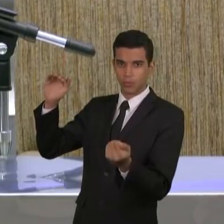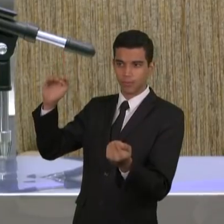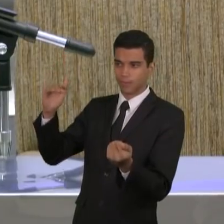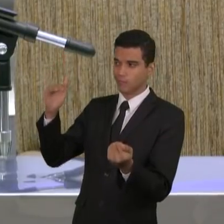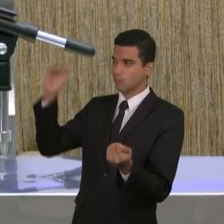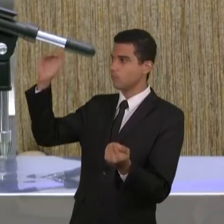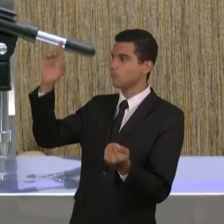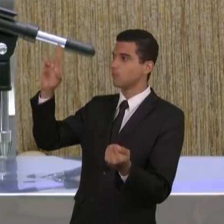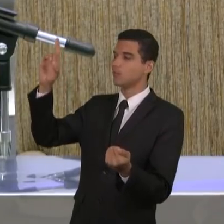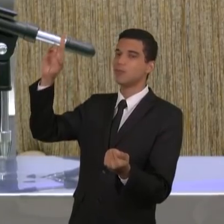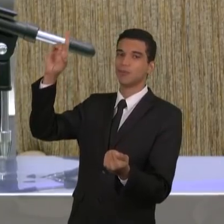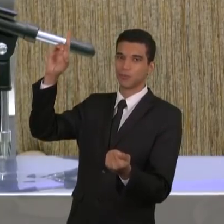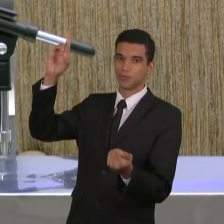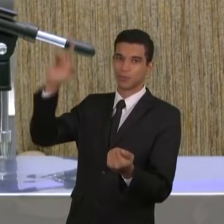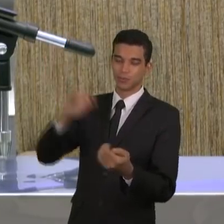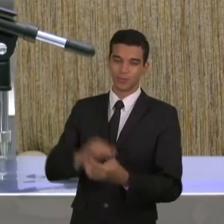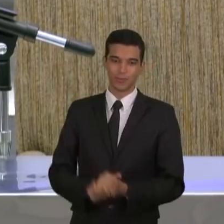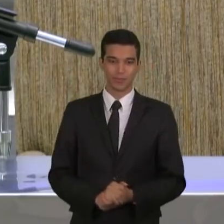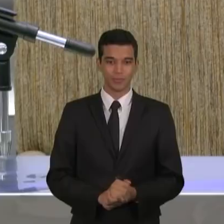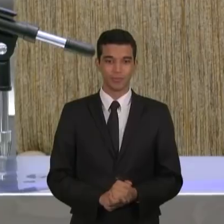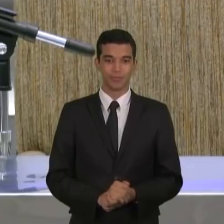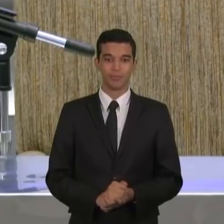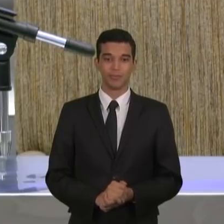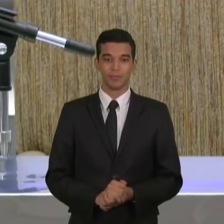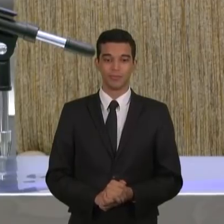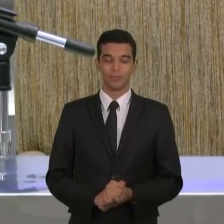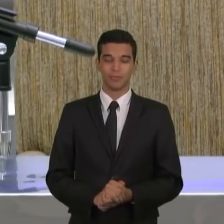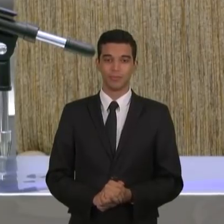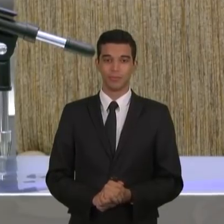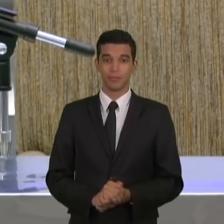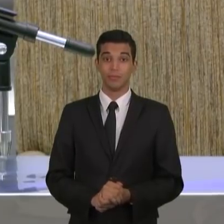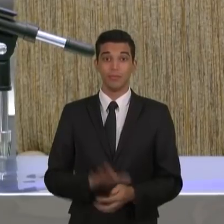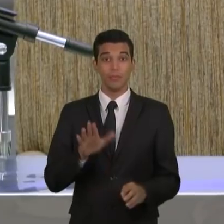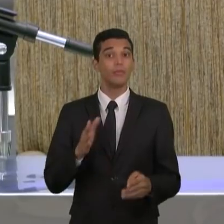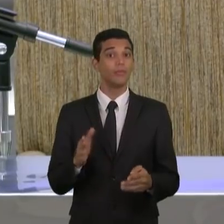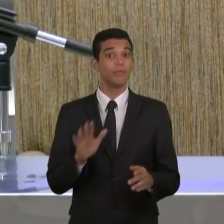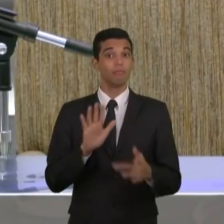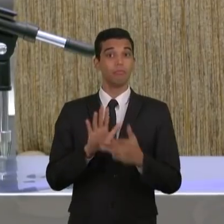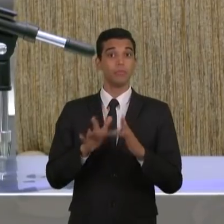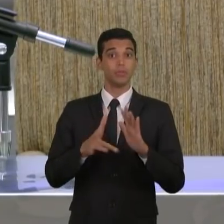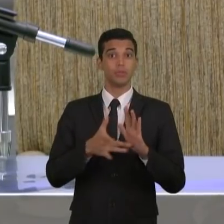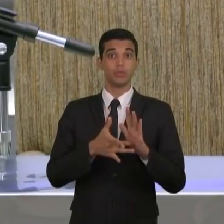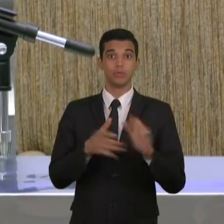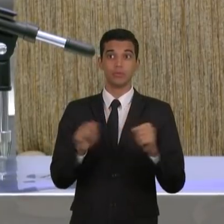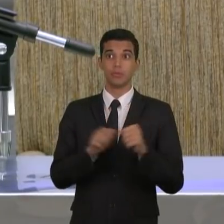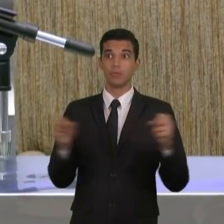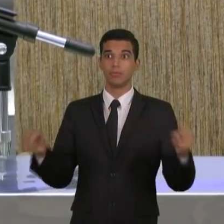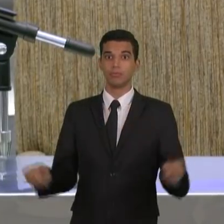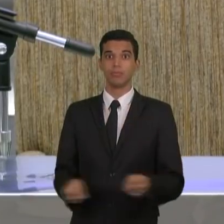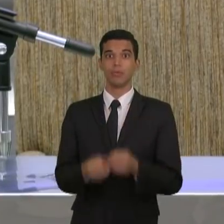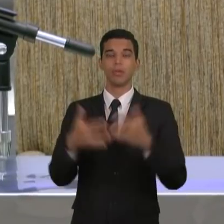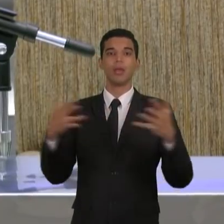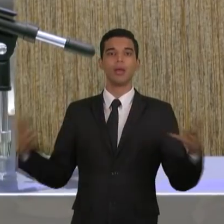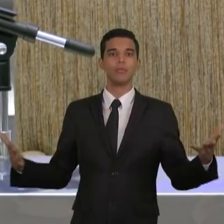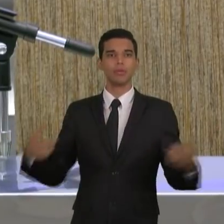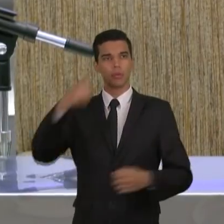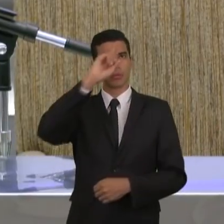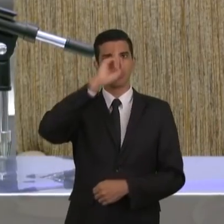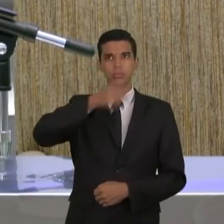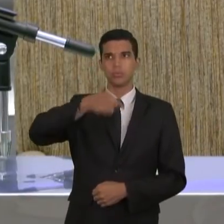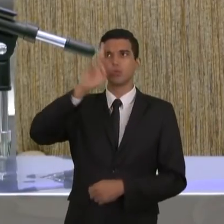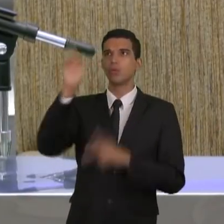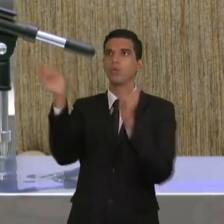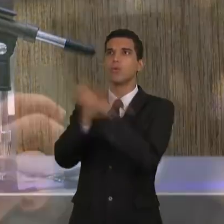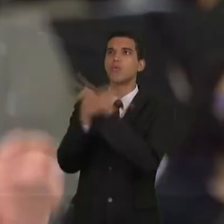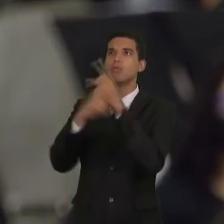soberano sobre todas as coisas e ele ainda repreende no final E aí quando Jesus abre a boca é